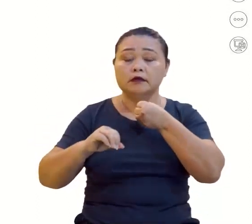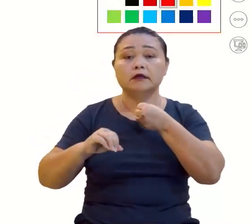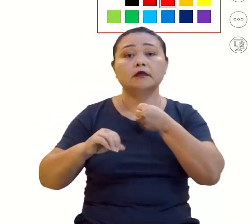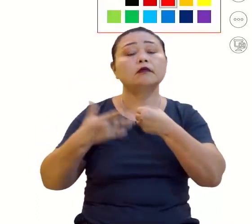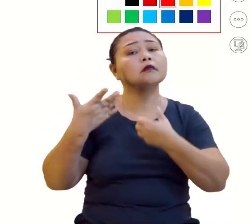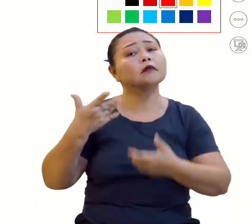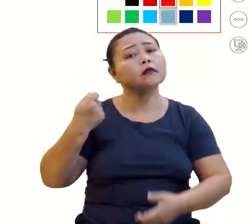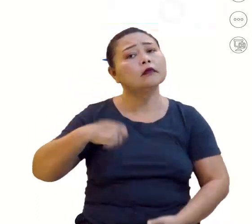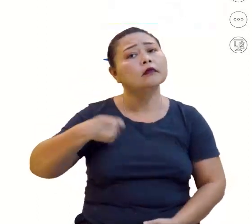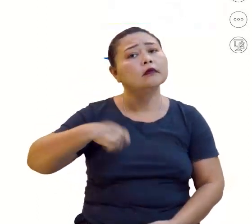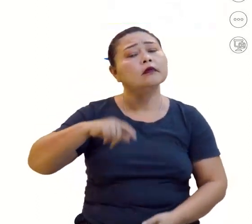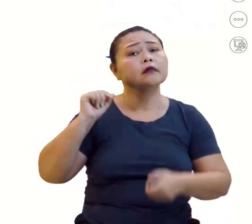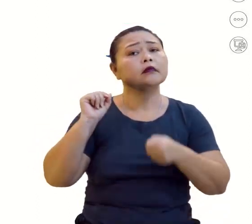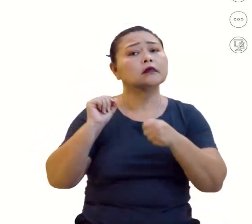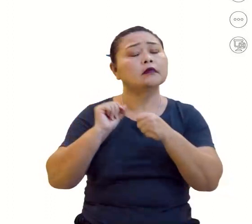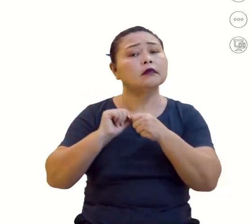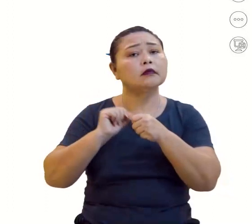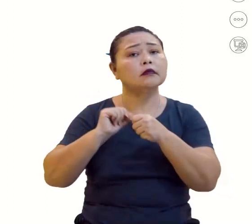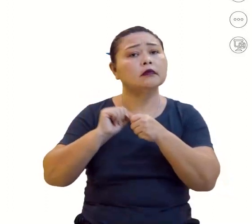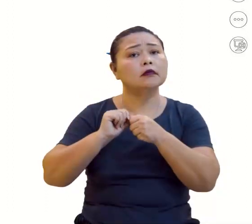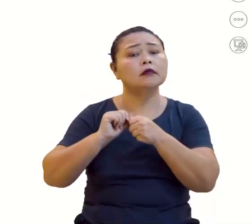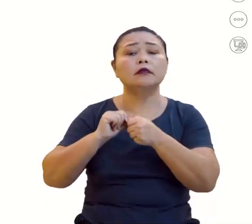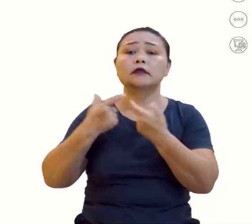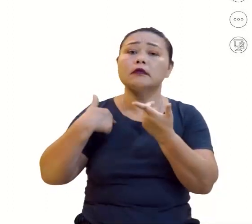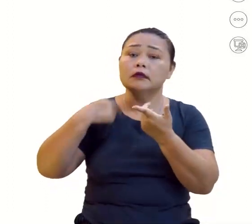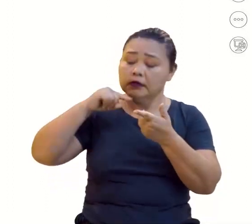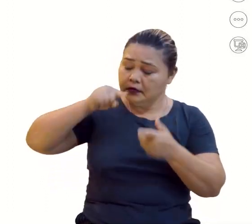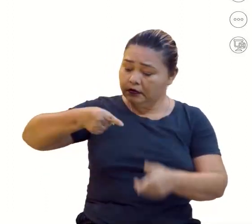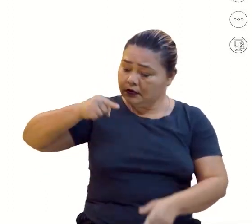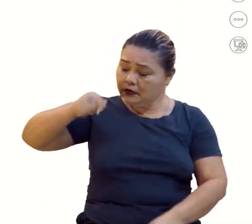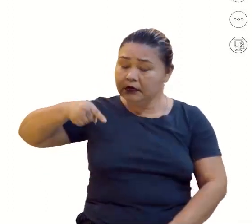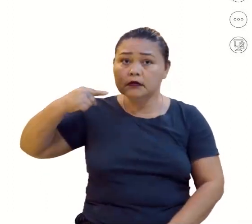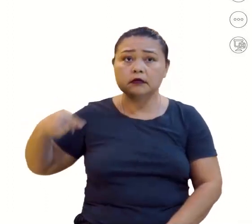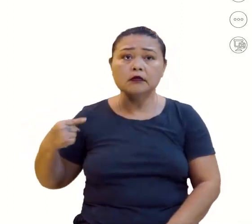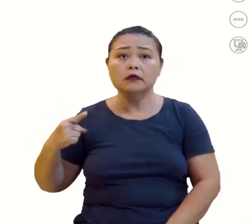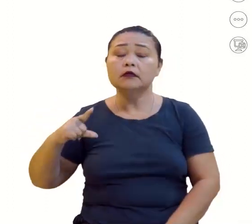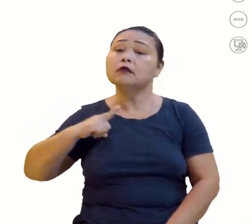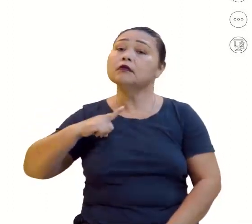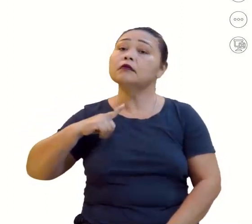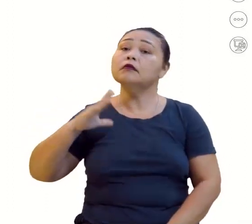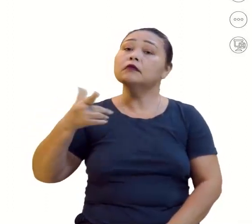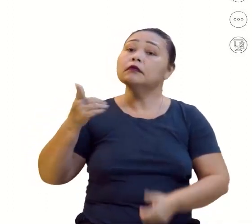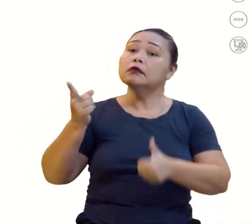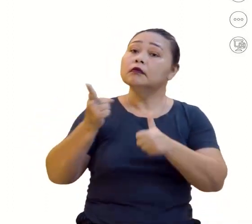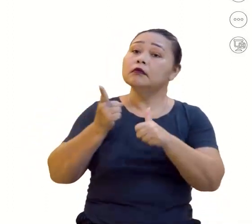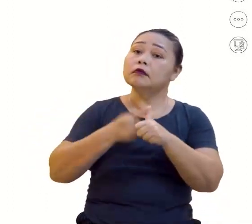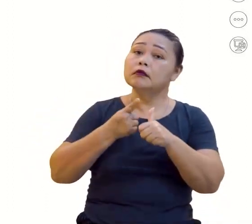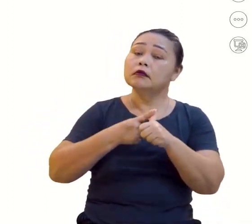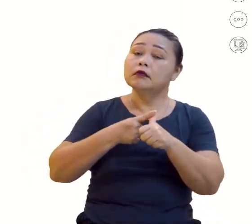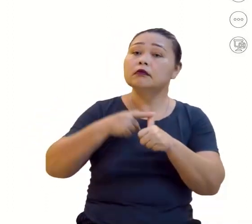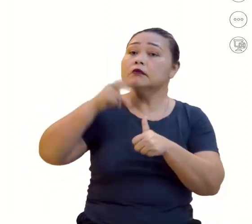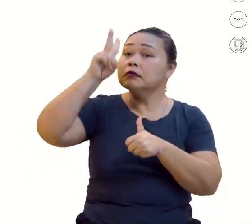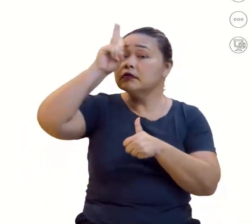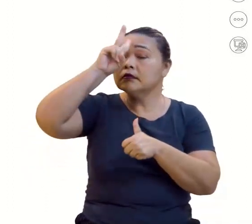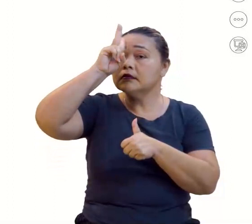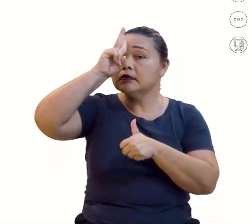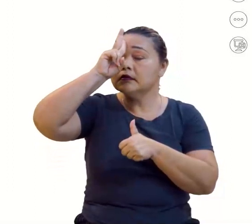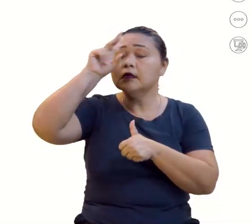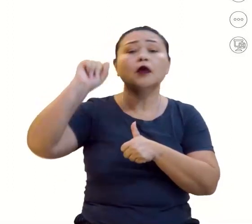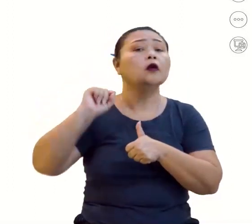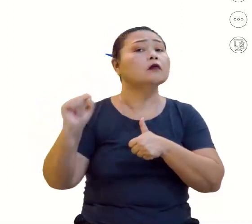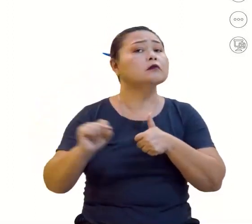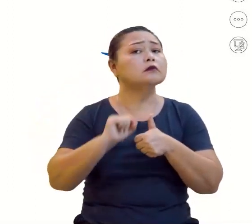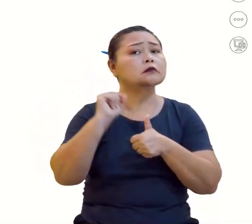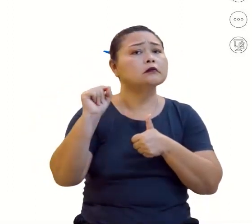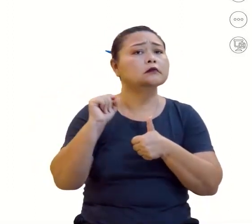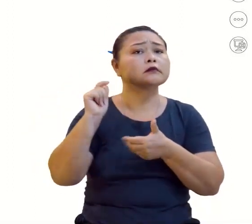gente precisa fazer? Dar pulinhos com a vírgula. Isso. Só isso. Aí a primeira parte é você lembrar o que é